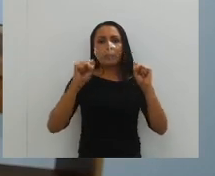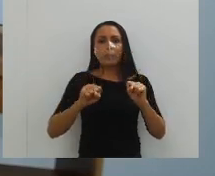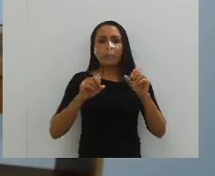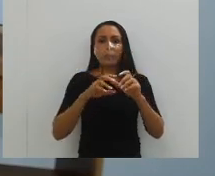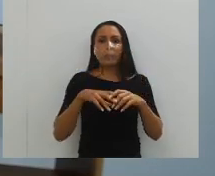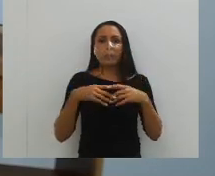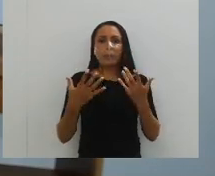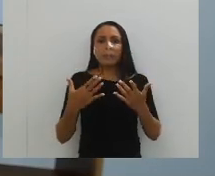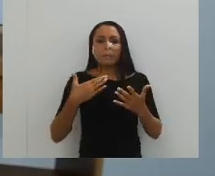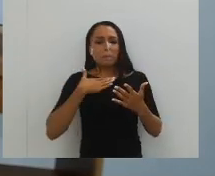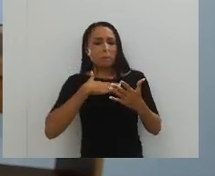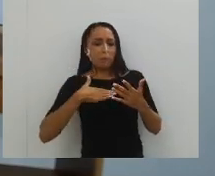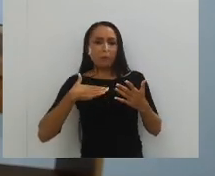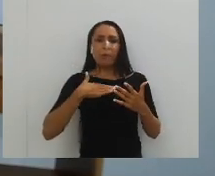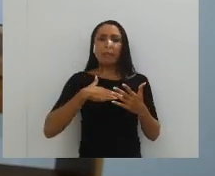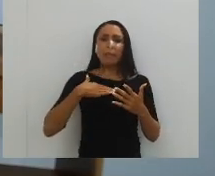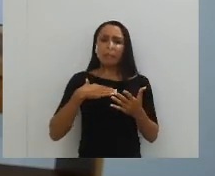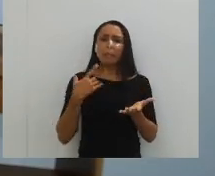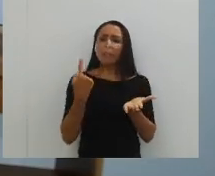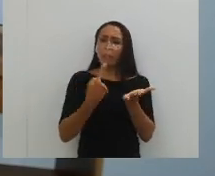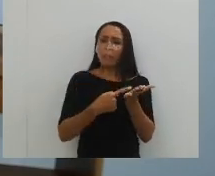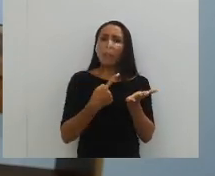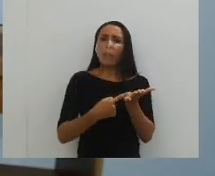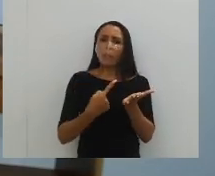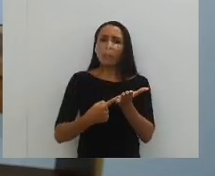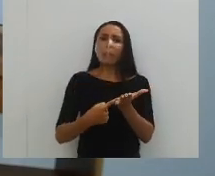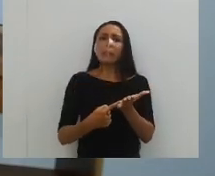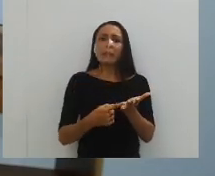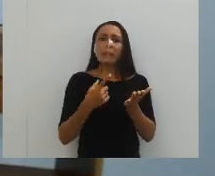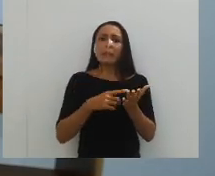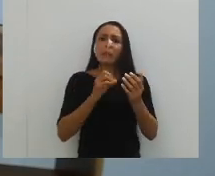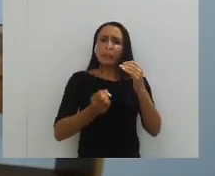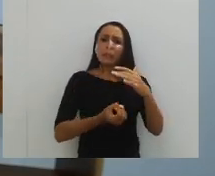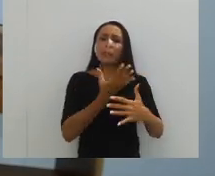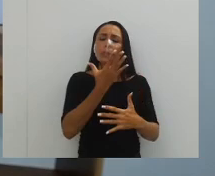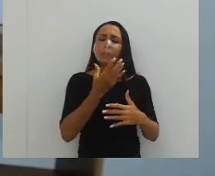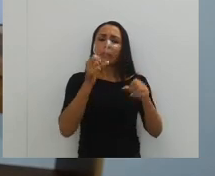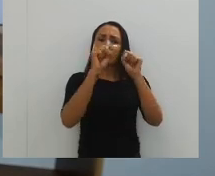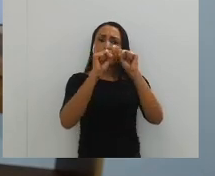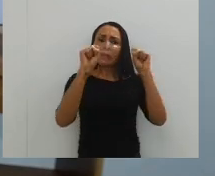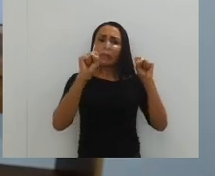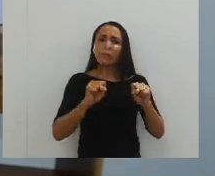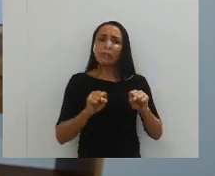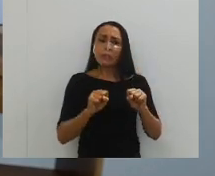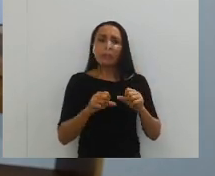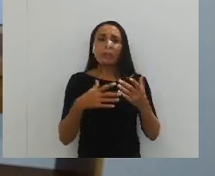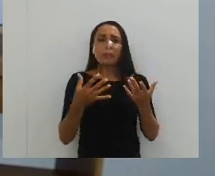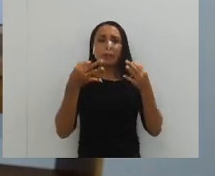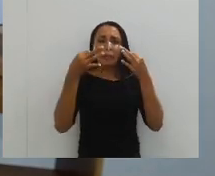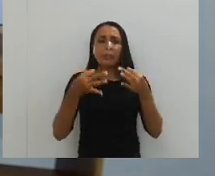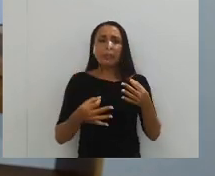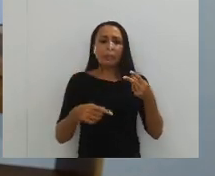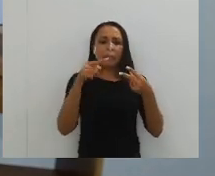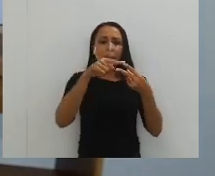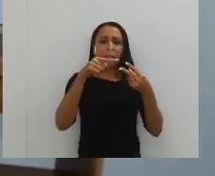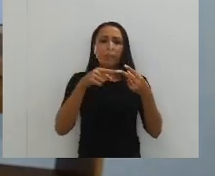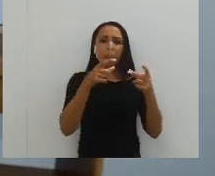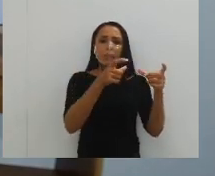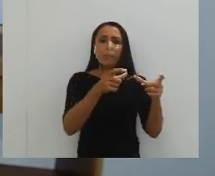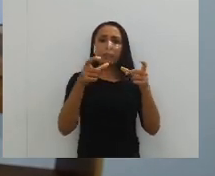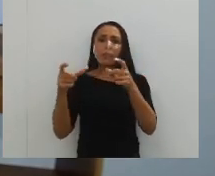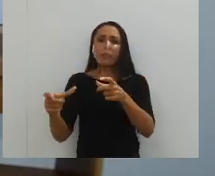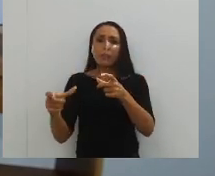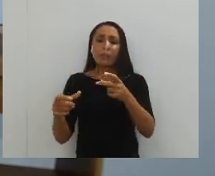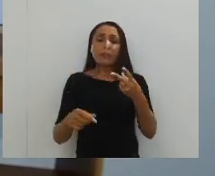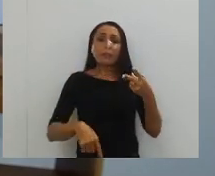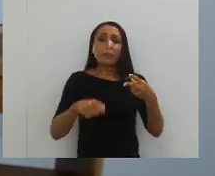empolgado. Porque assim, vocês há de concordar comigo, que quando ele cria o sistema binominal, ele cria exatamente duas categorias. Ó,